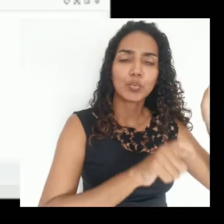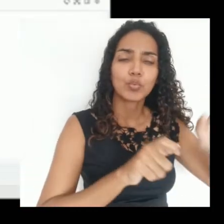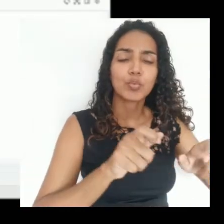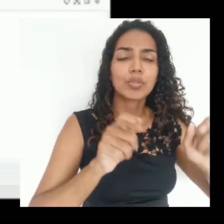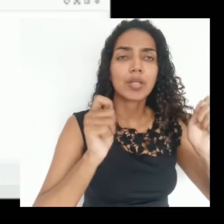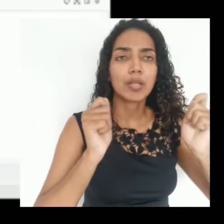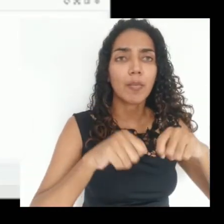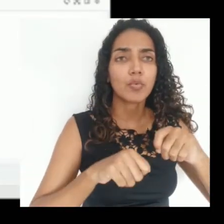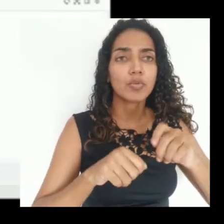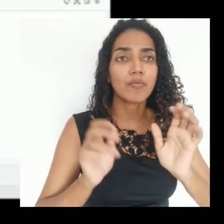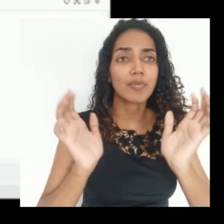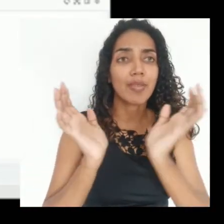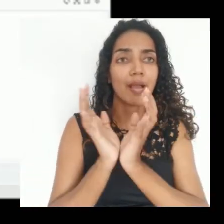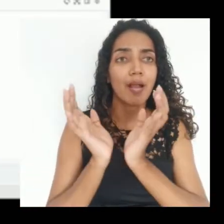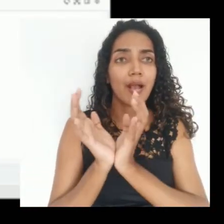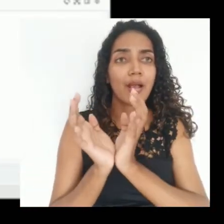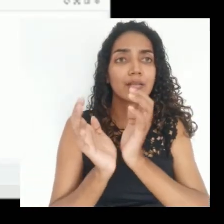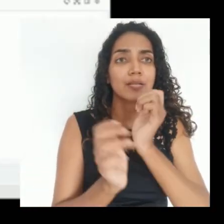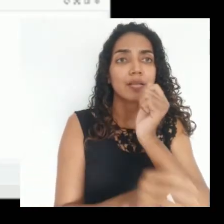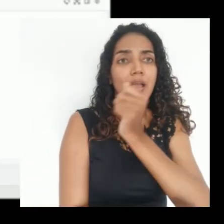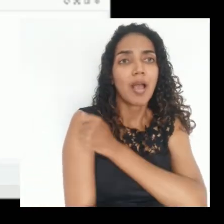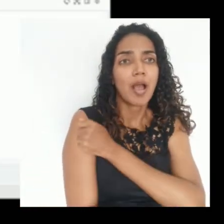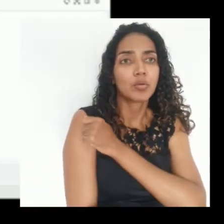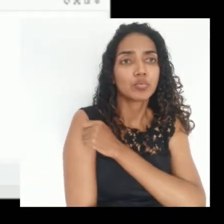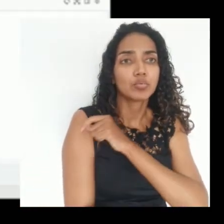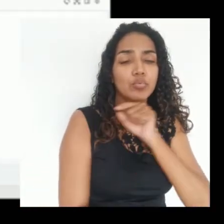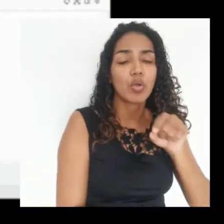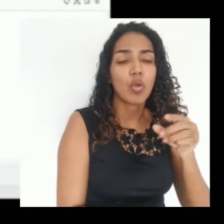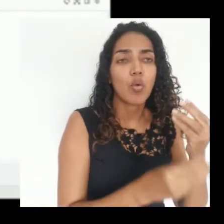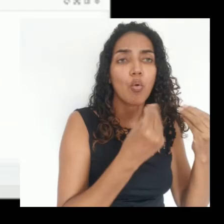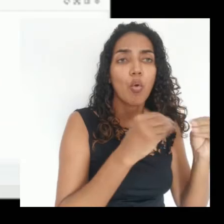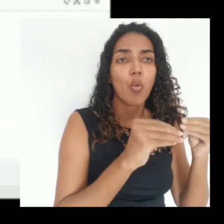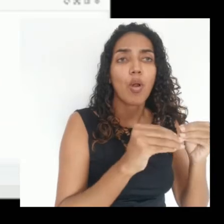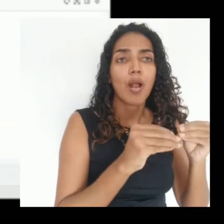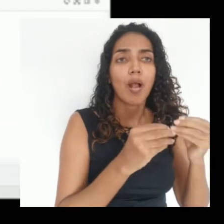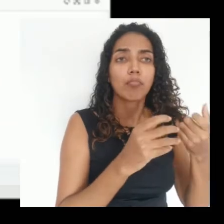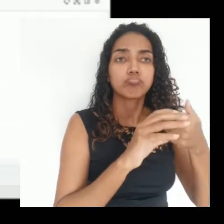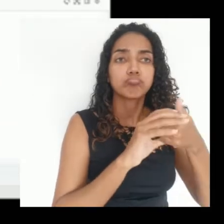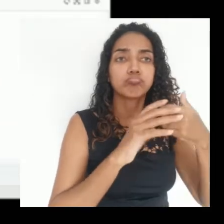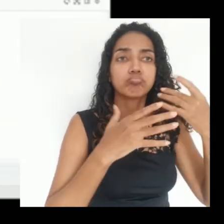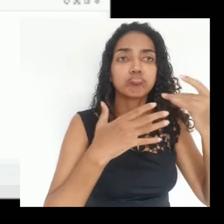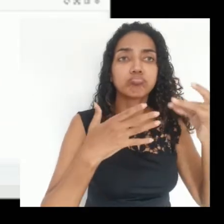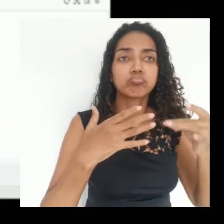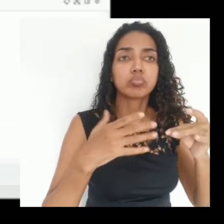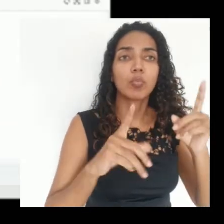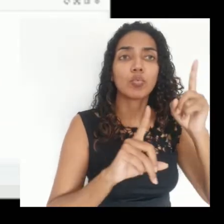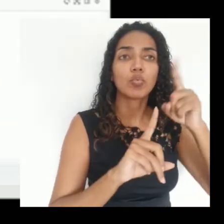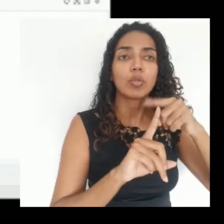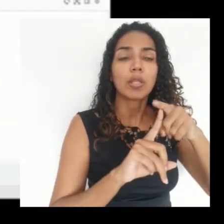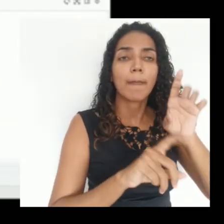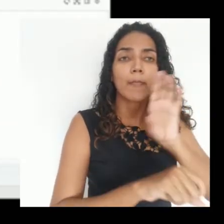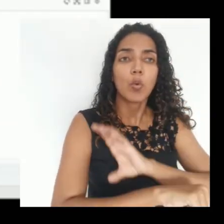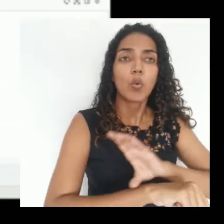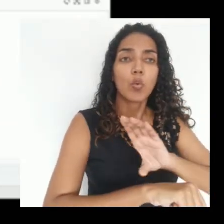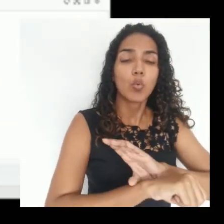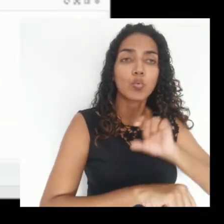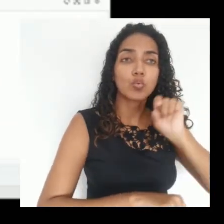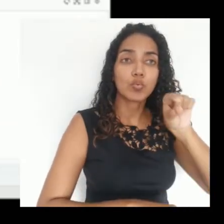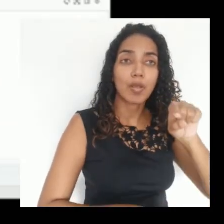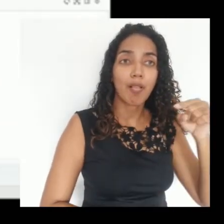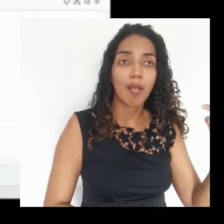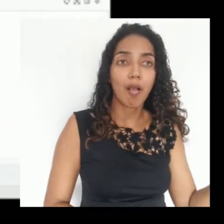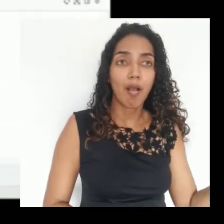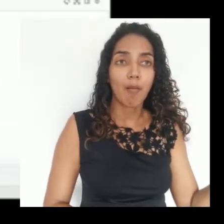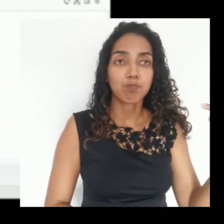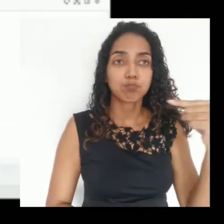eu colocar um atributo do tipo curso, em que ele apontaria para um objeto, teria como